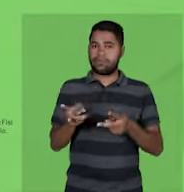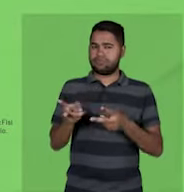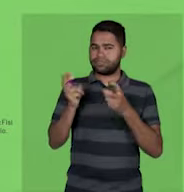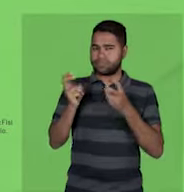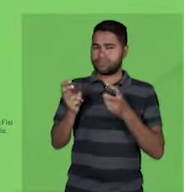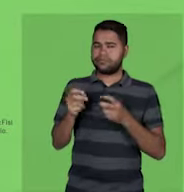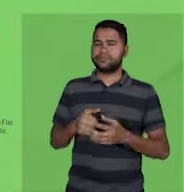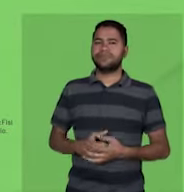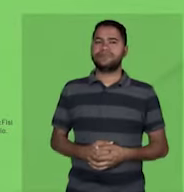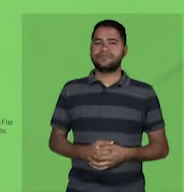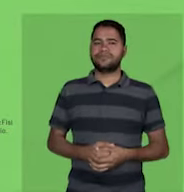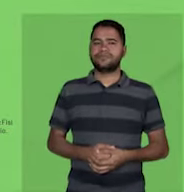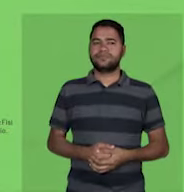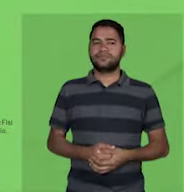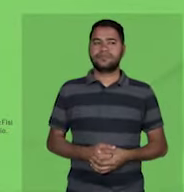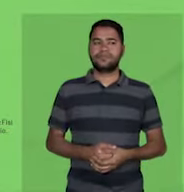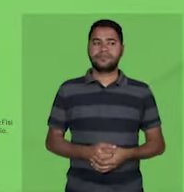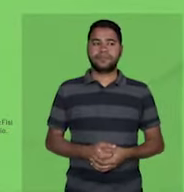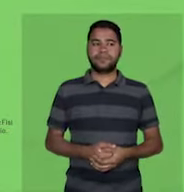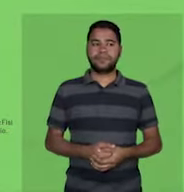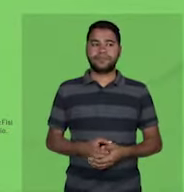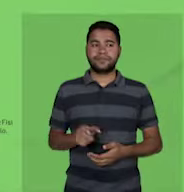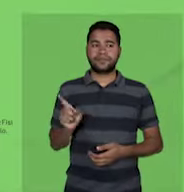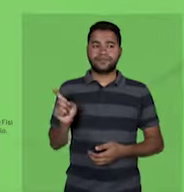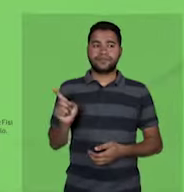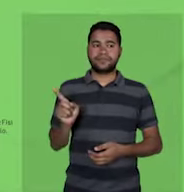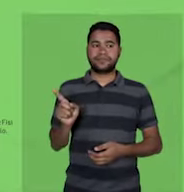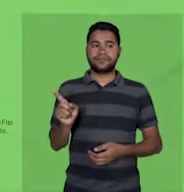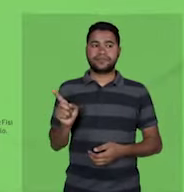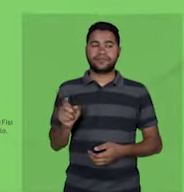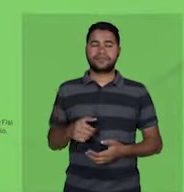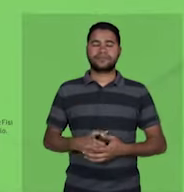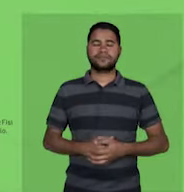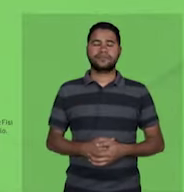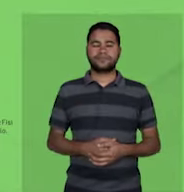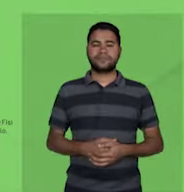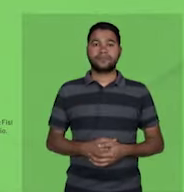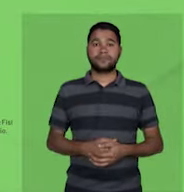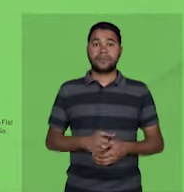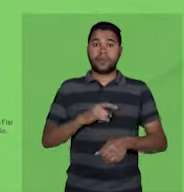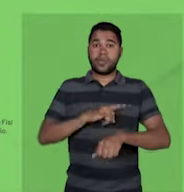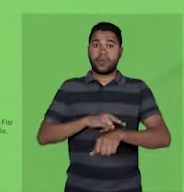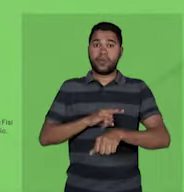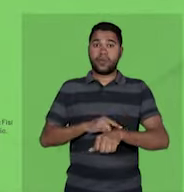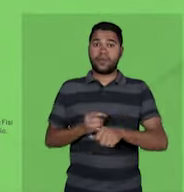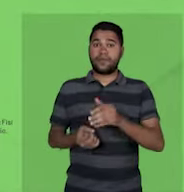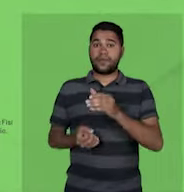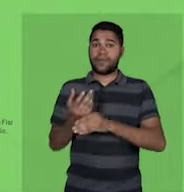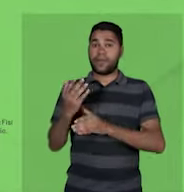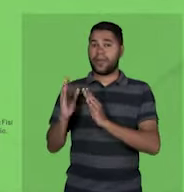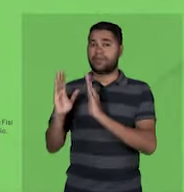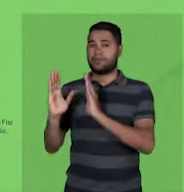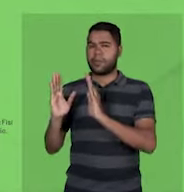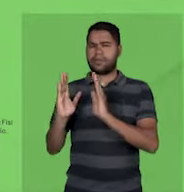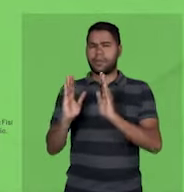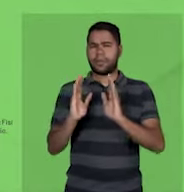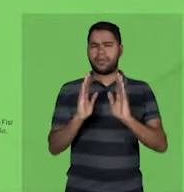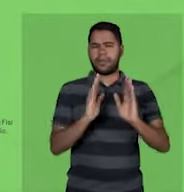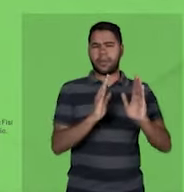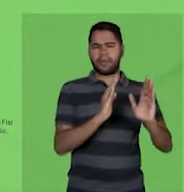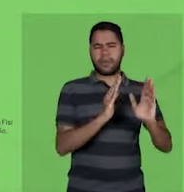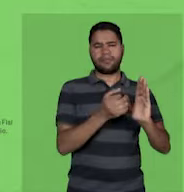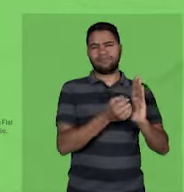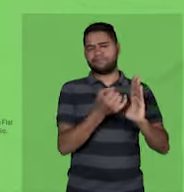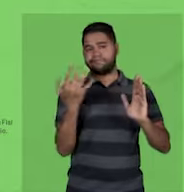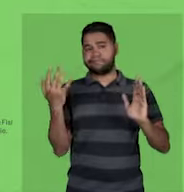melhor. A urina vai ser formada em 4 fases, diferentes fases, né? Nós temos